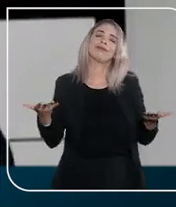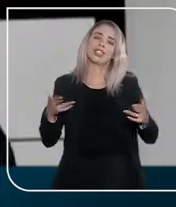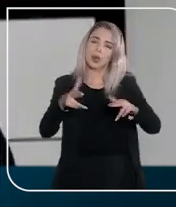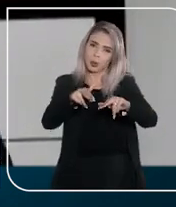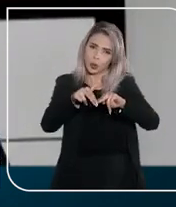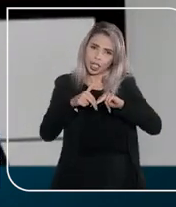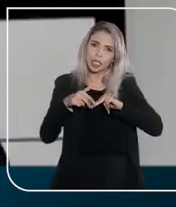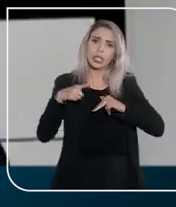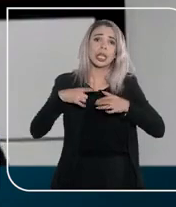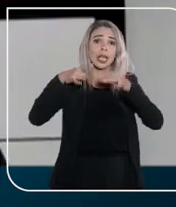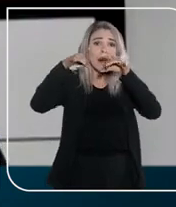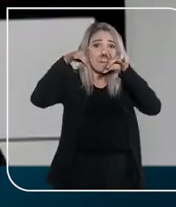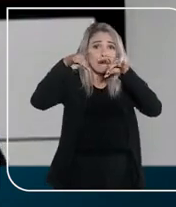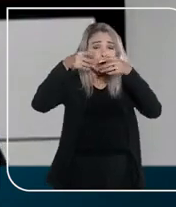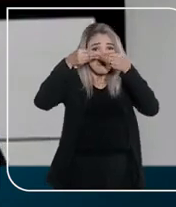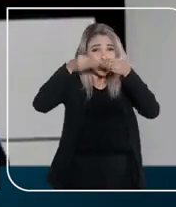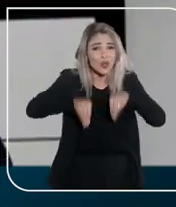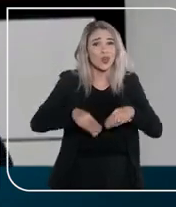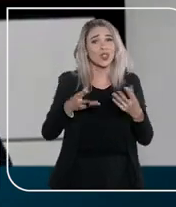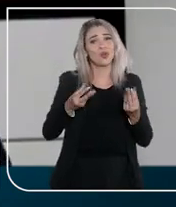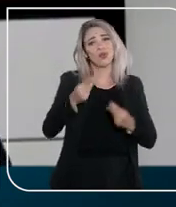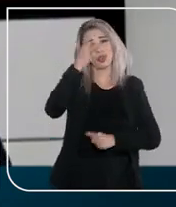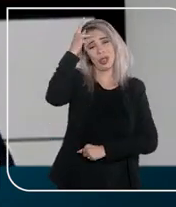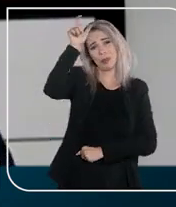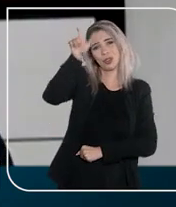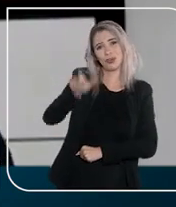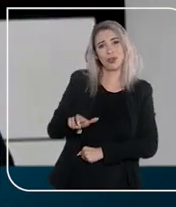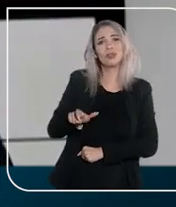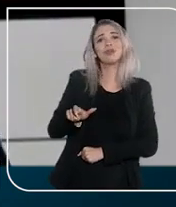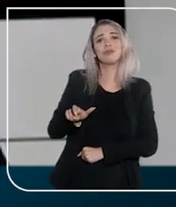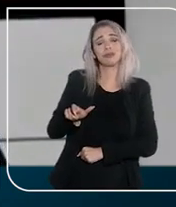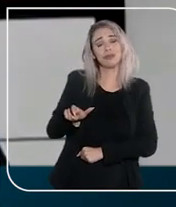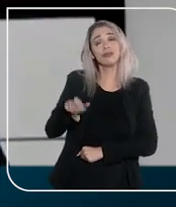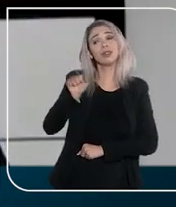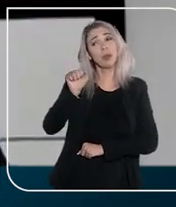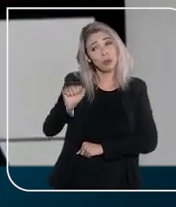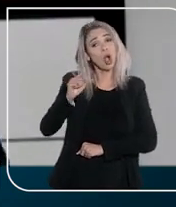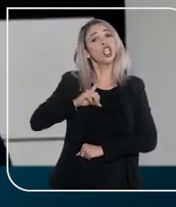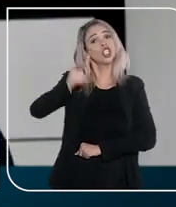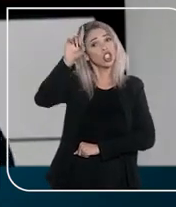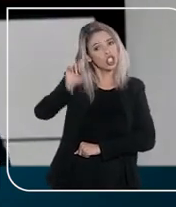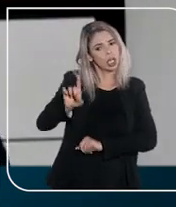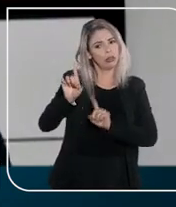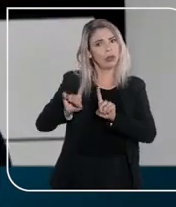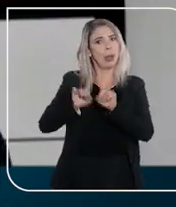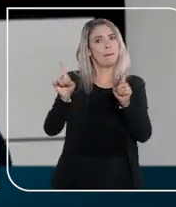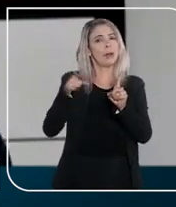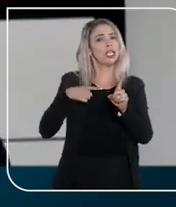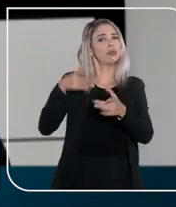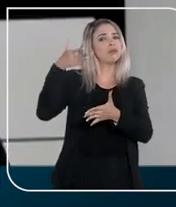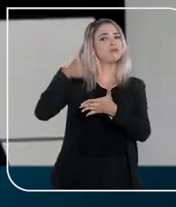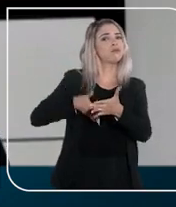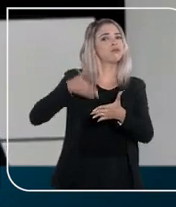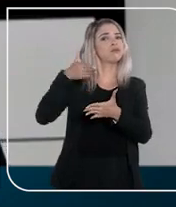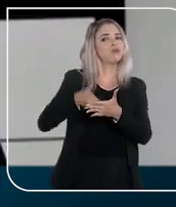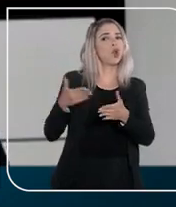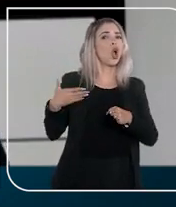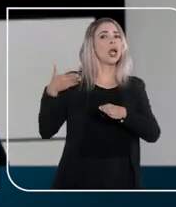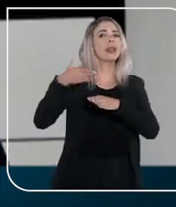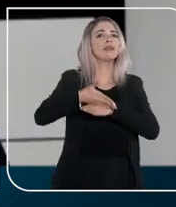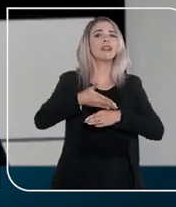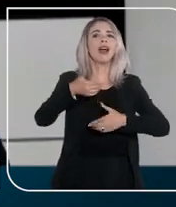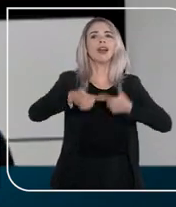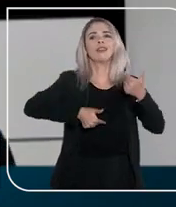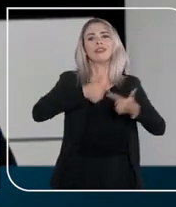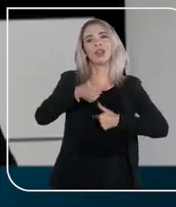temos um prejuízo manifesto ao candidato. Ele pode até ter o direito, mas eu o impeço de entrar no cargo